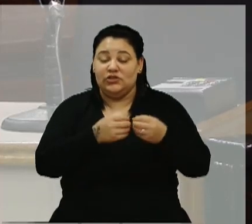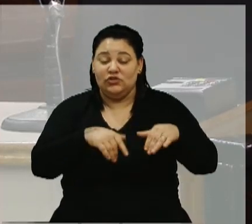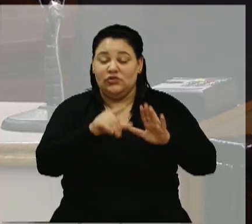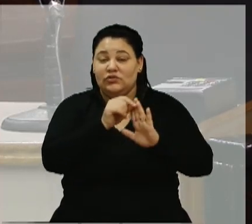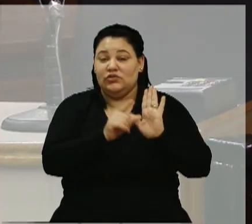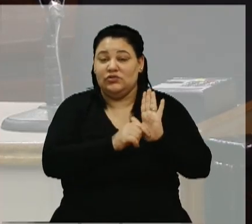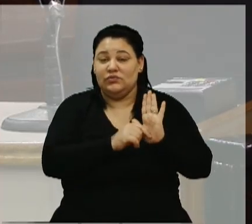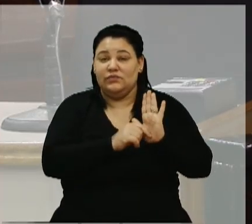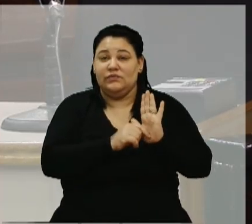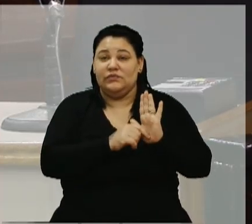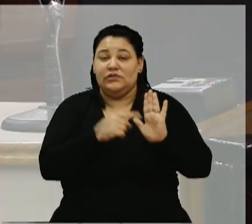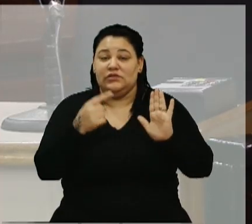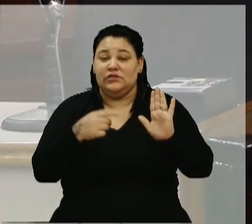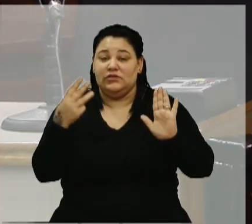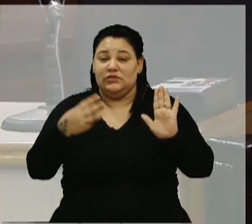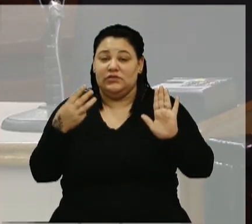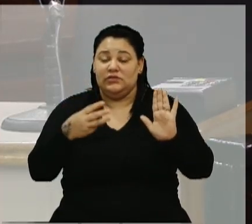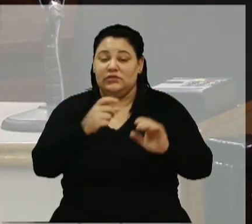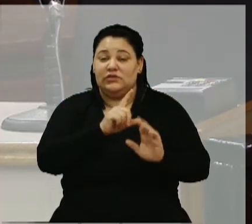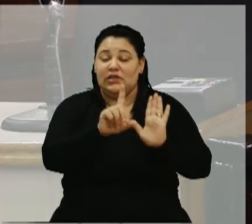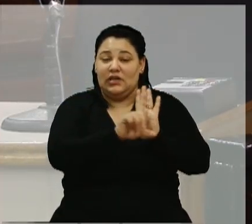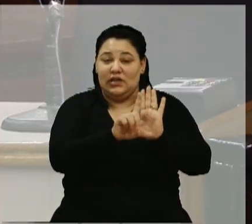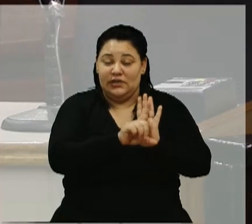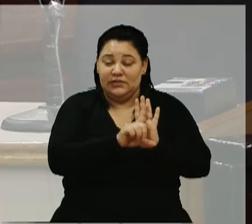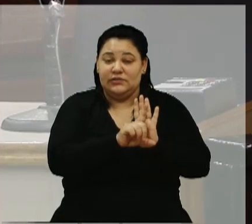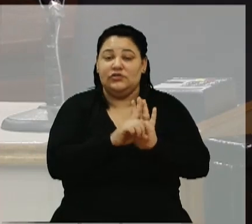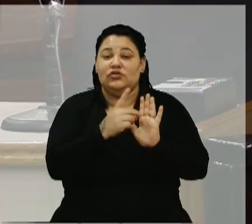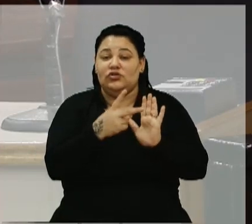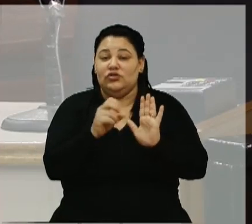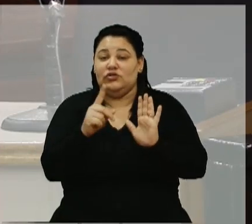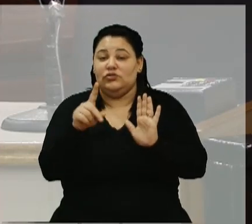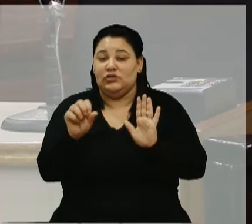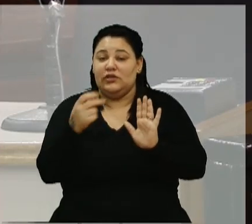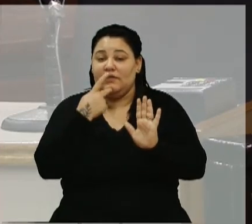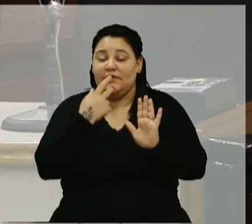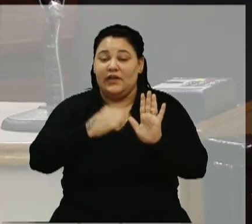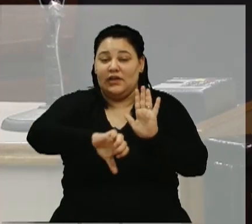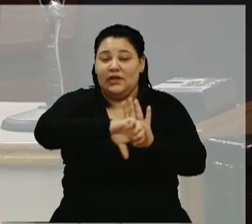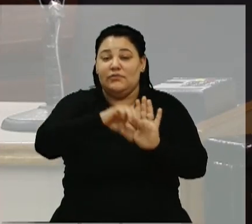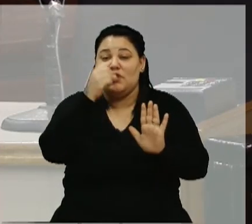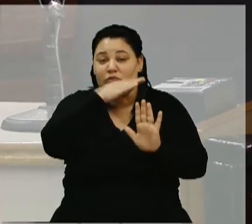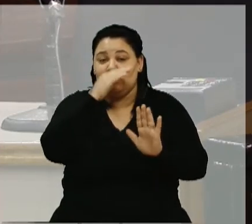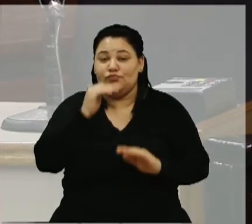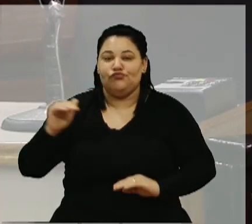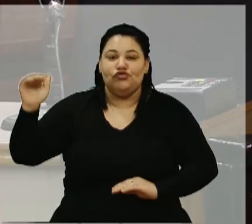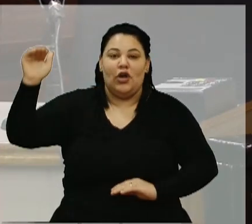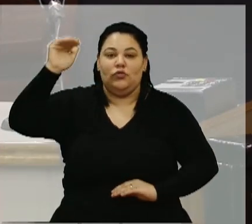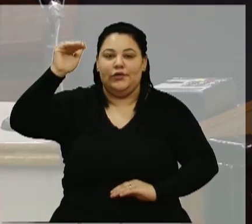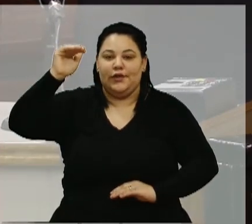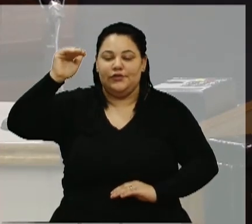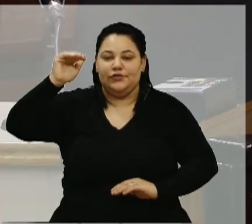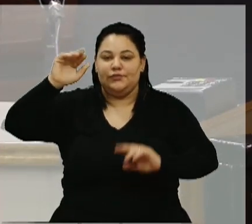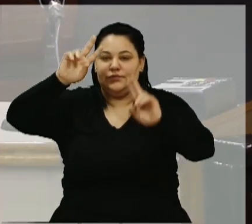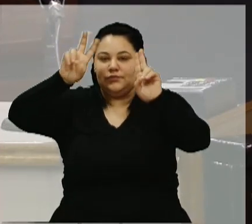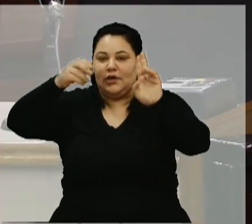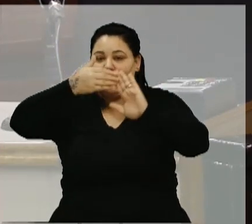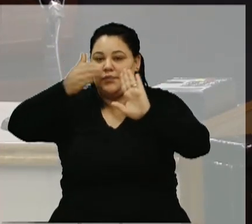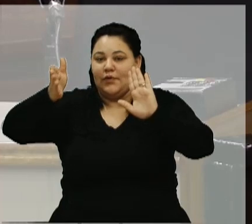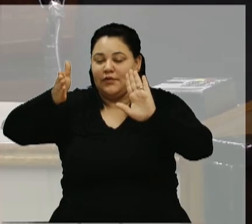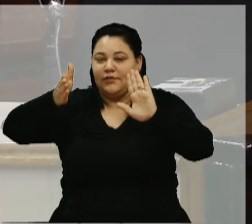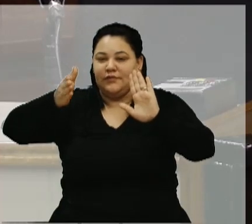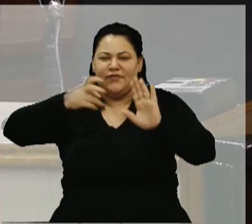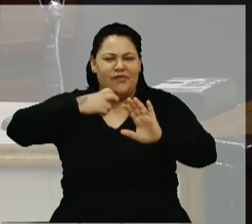da Lei 13.869 de 2019, que dispõe sobre crimes de abuso de autoridade, ao, abre aspas, constranger o